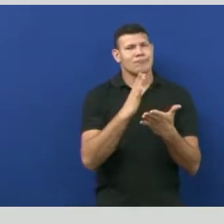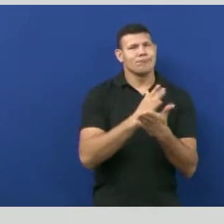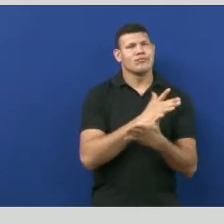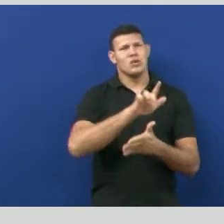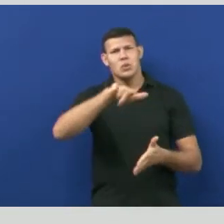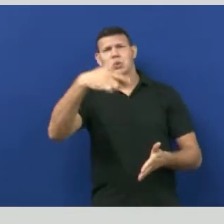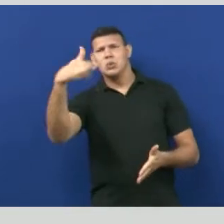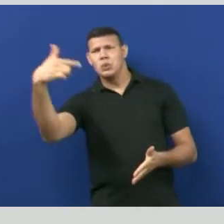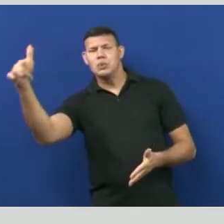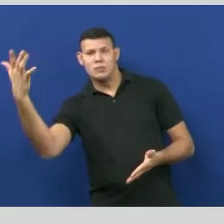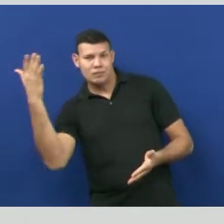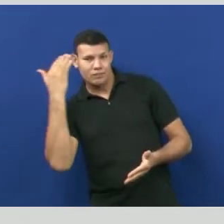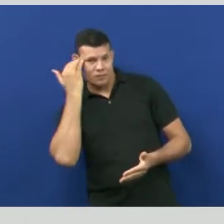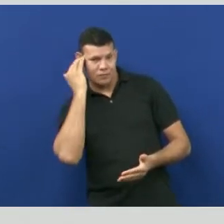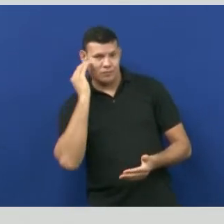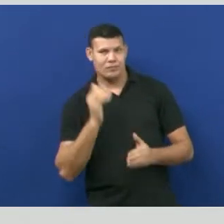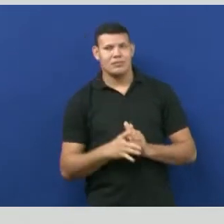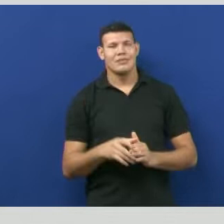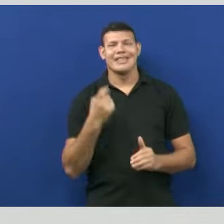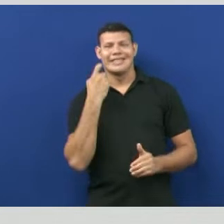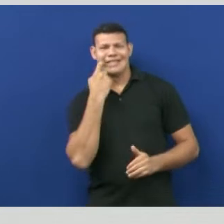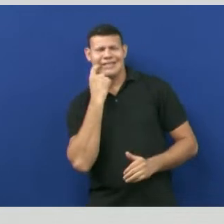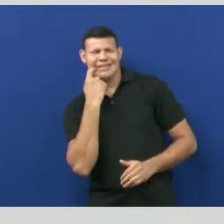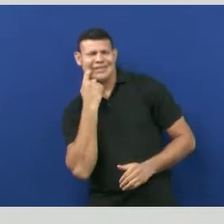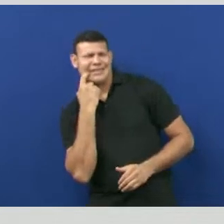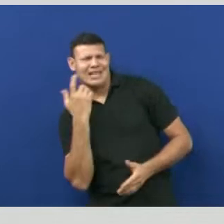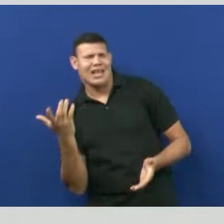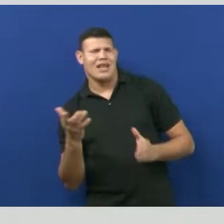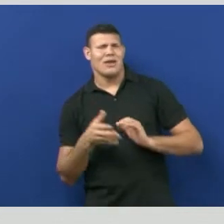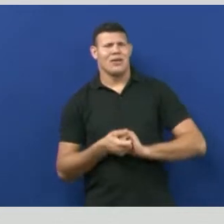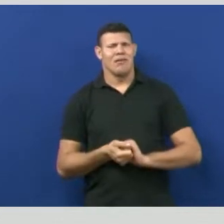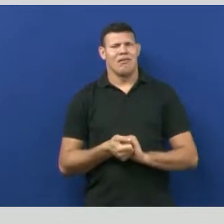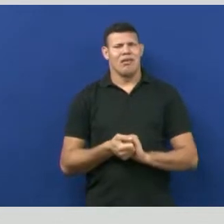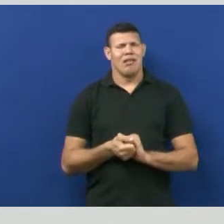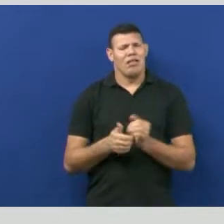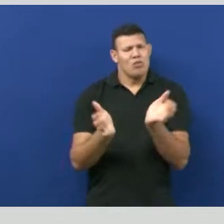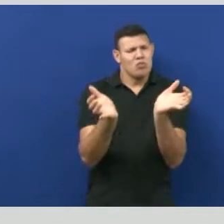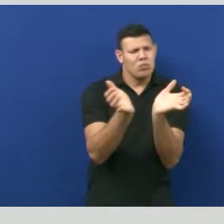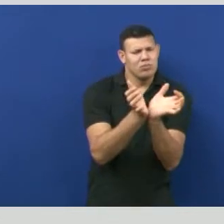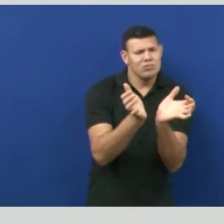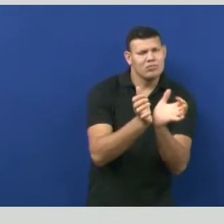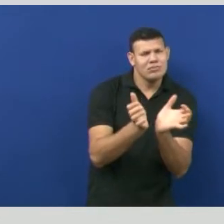funções. Os ácidos, eles